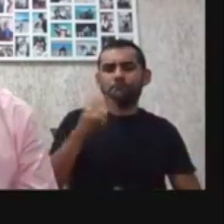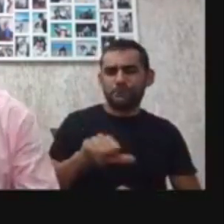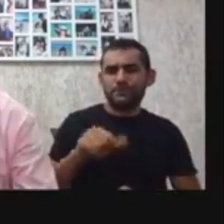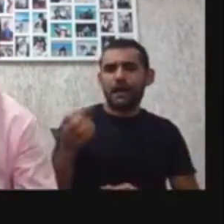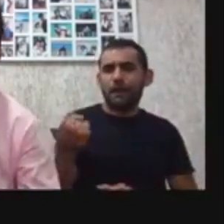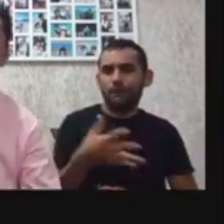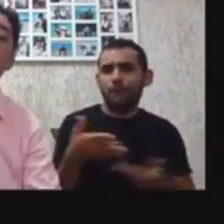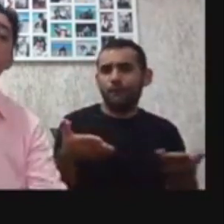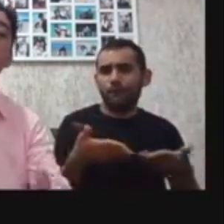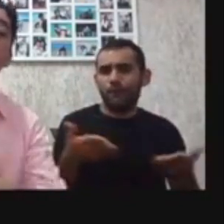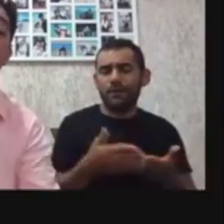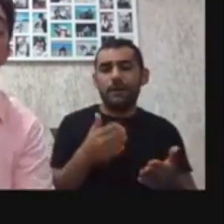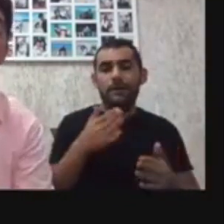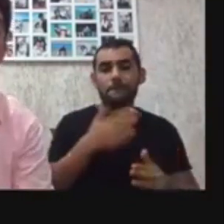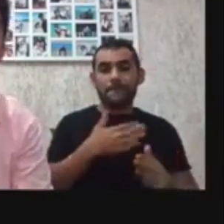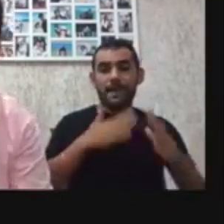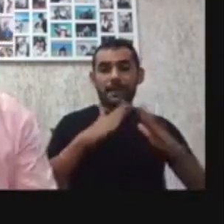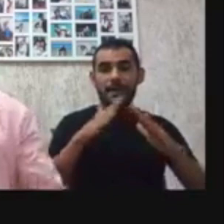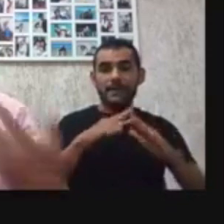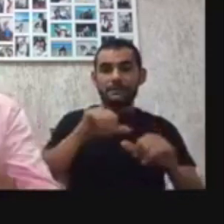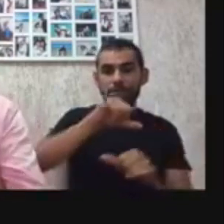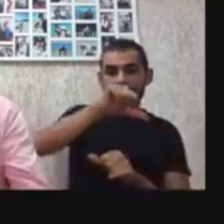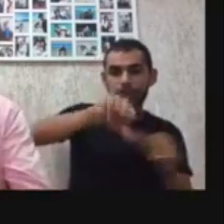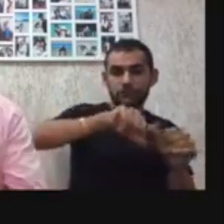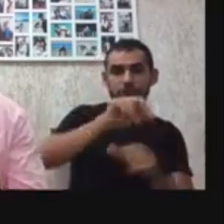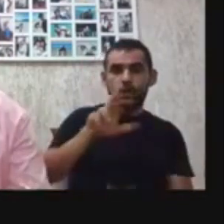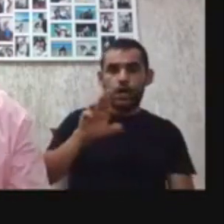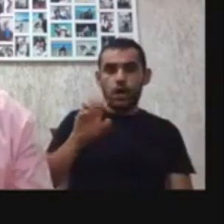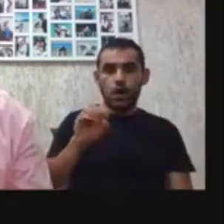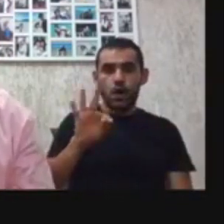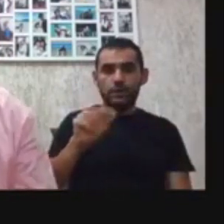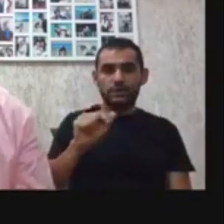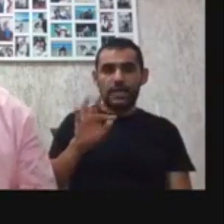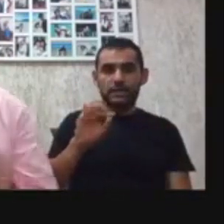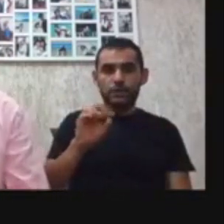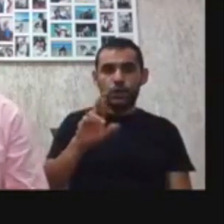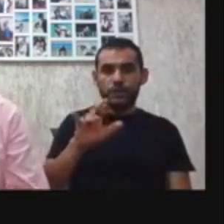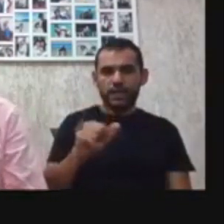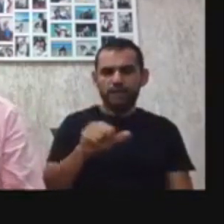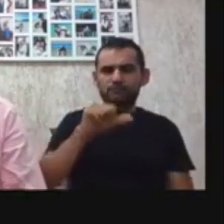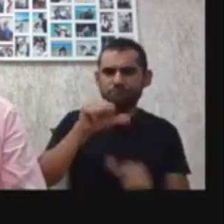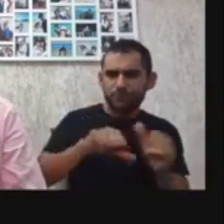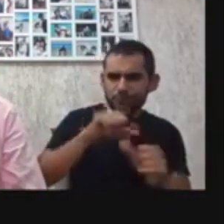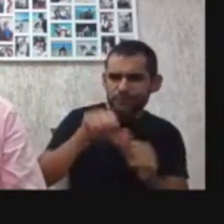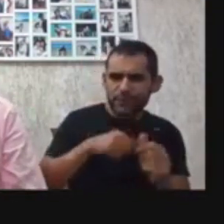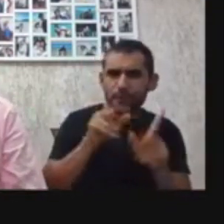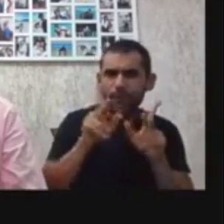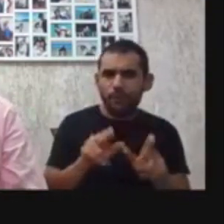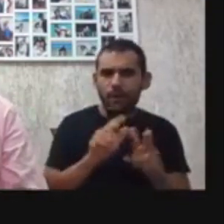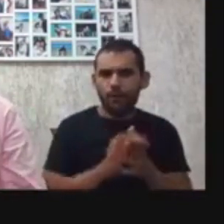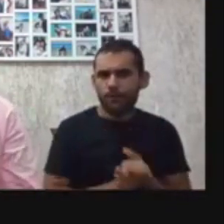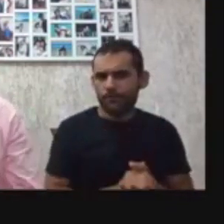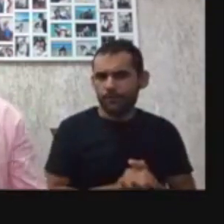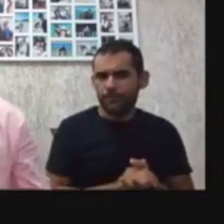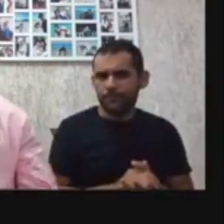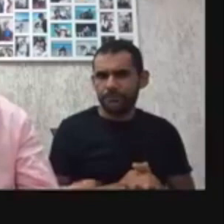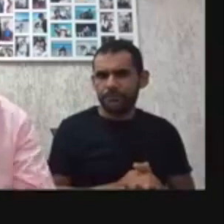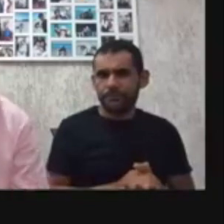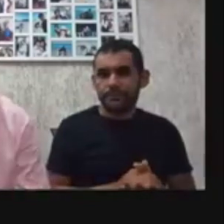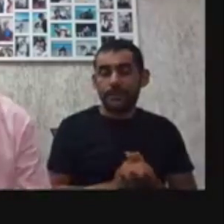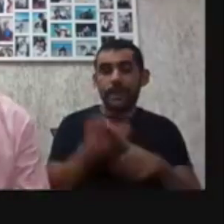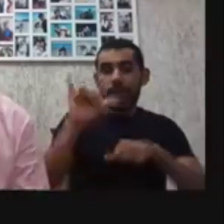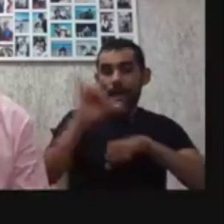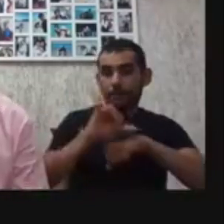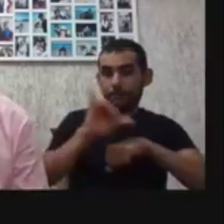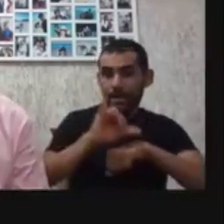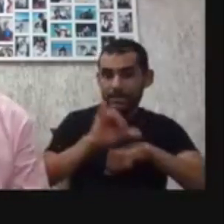março. Perto da minha casa, está desmanchando uma rotatória. Não sei por quê, não tem transparência. Será que vai fazer outra rotatória igual? A própria praça que está